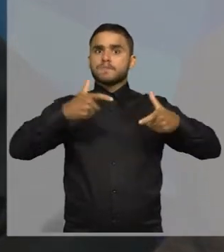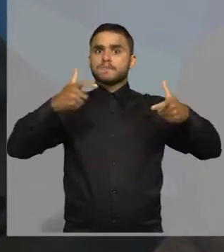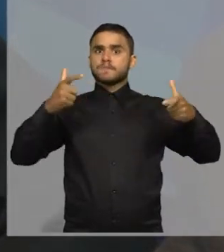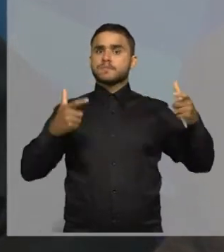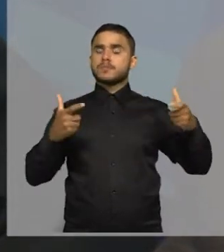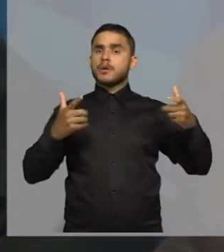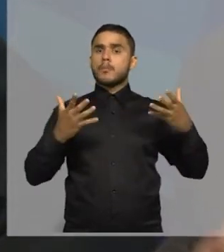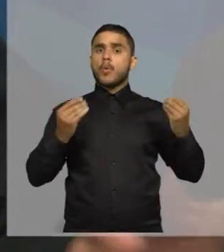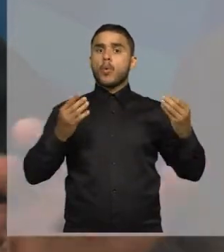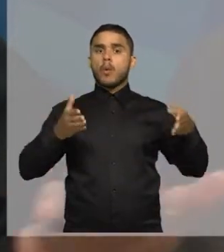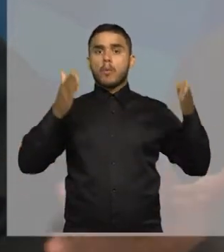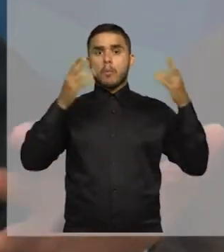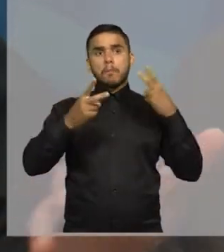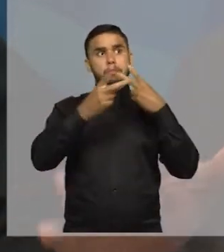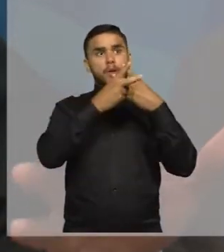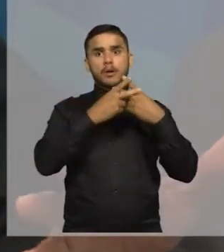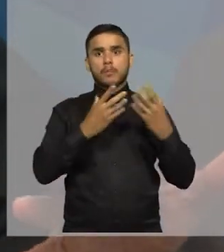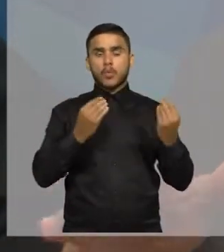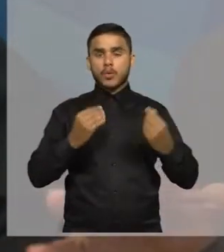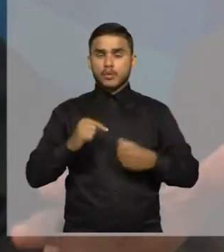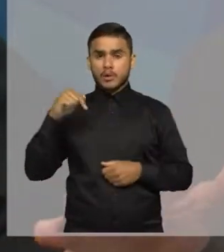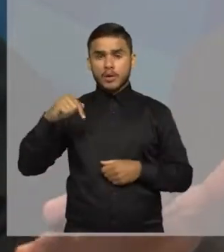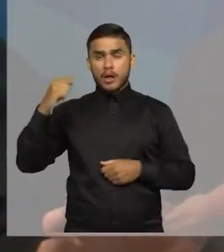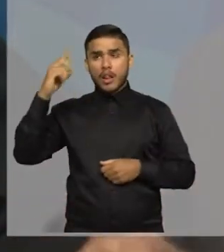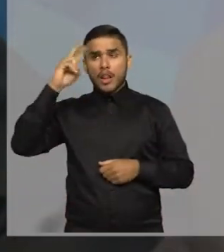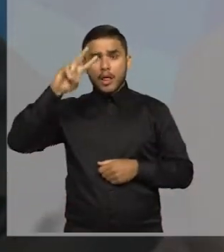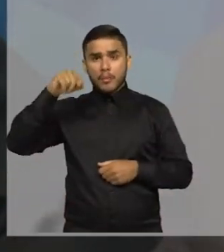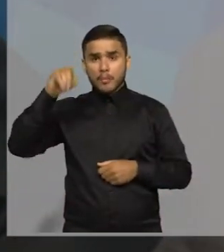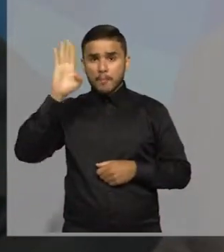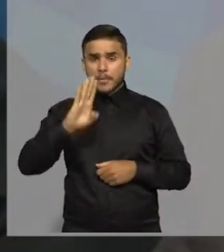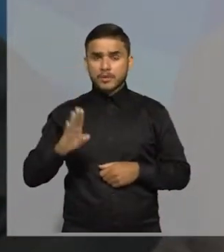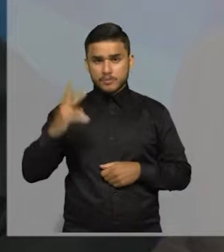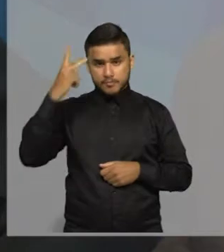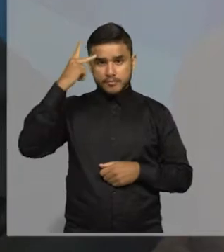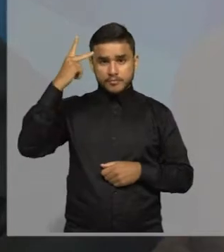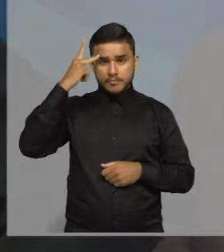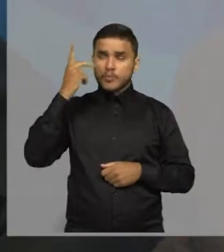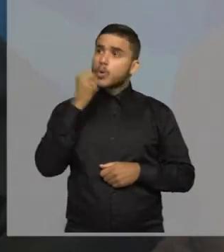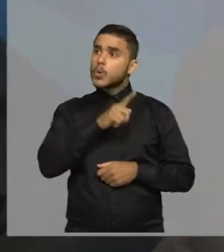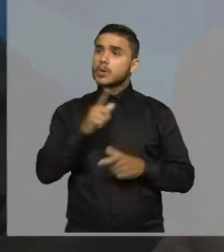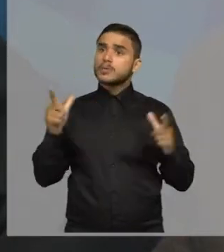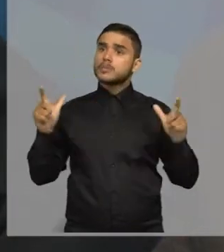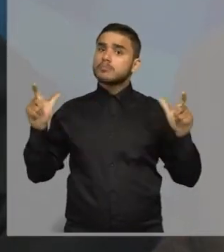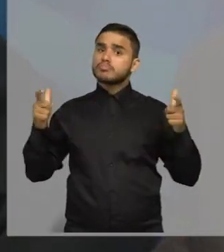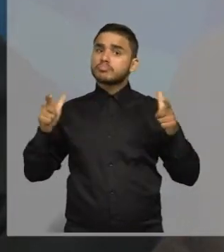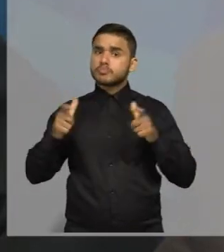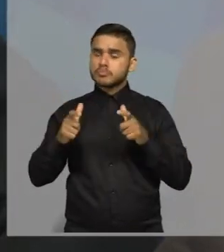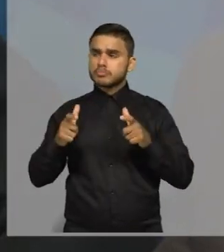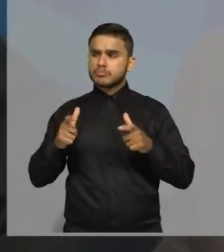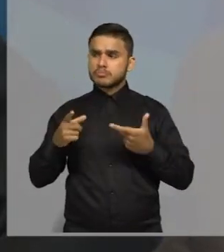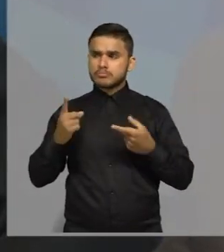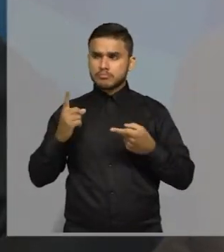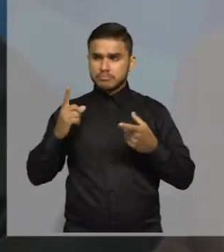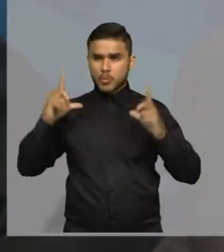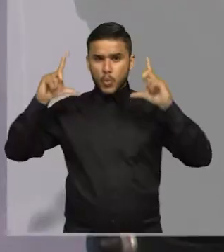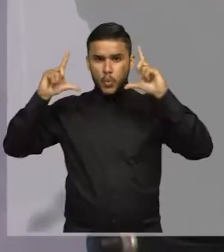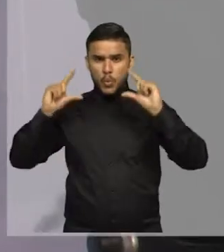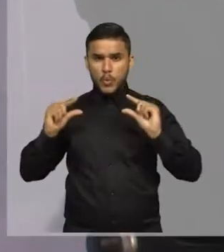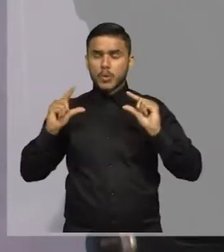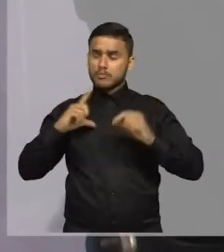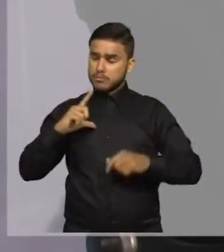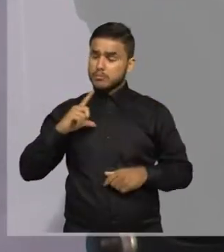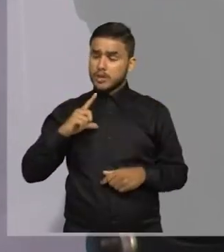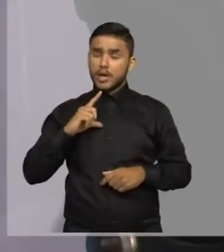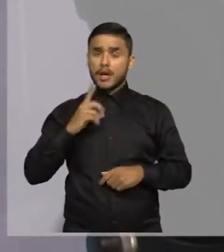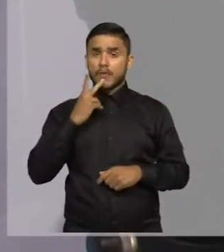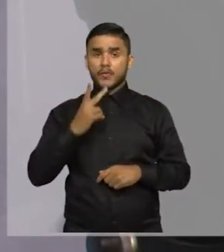São Paulo. Tem gente querendo levantar dúvidas sobre a diminuição da criminalidade em São Paulo. Mas houve uma redução